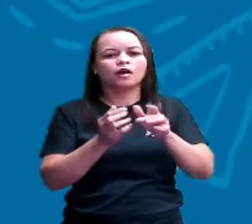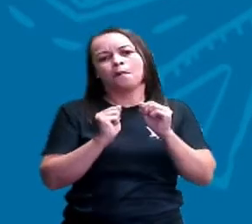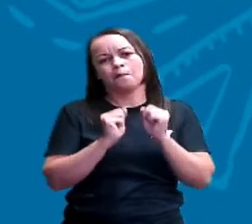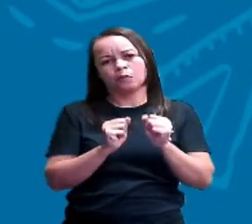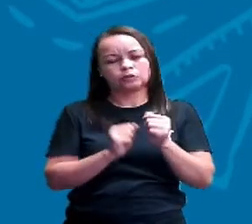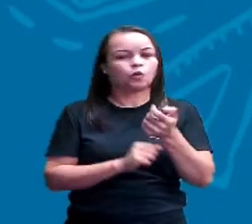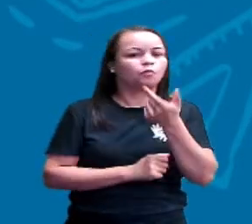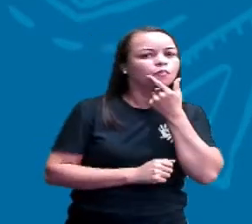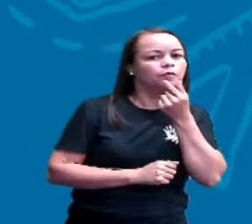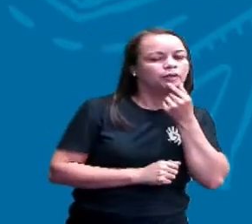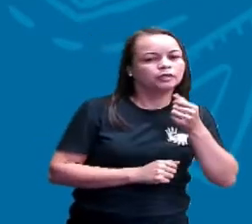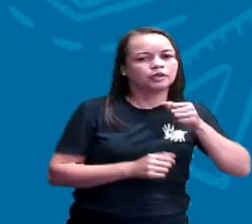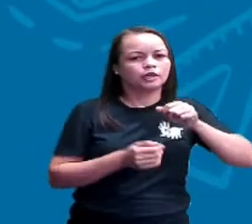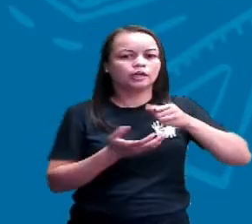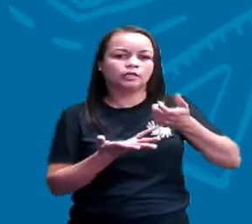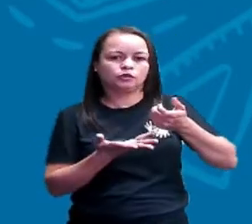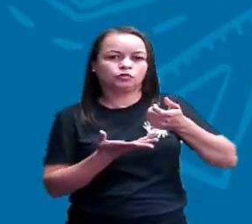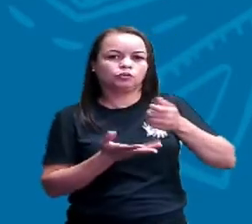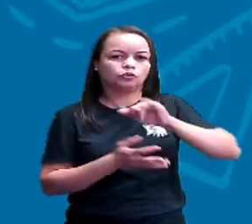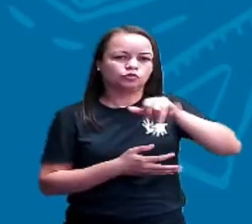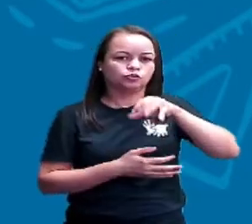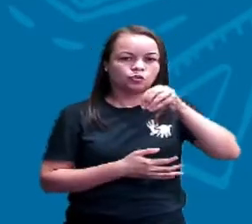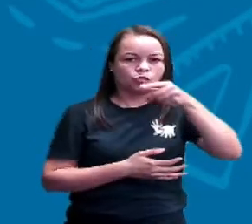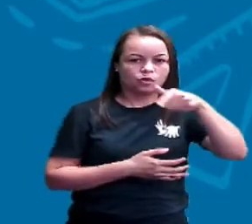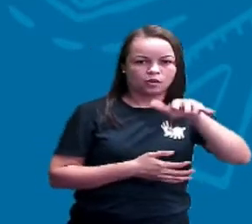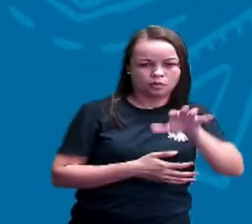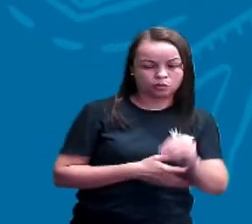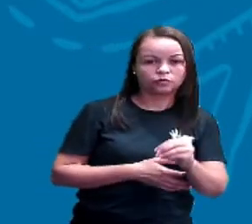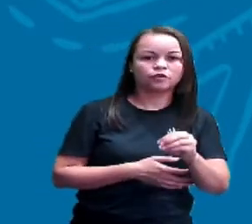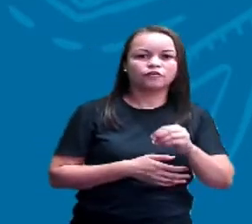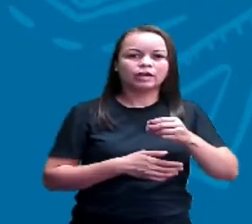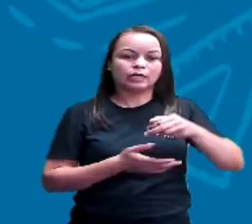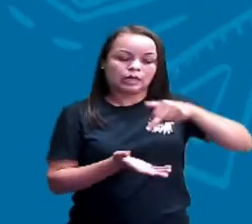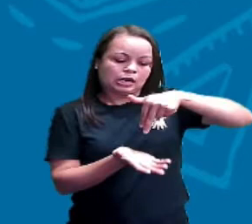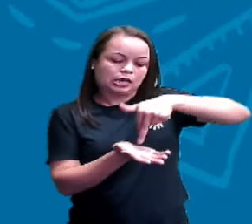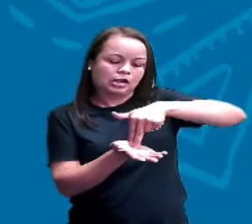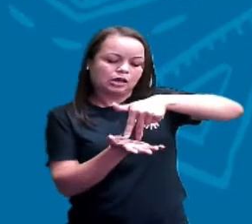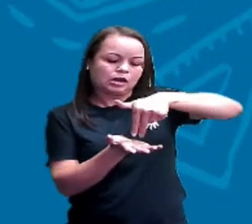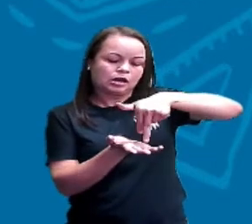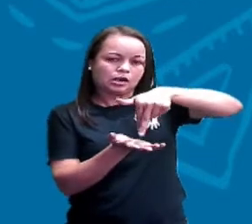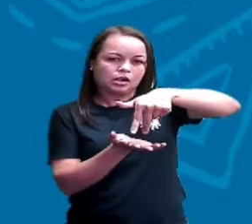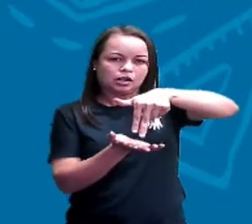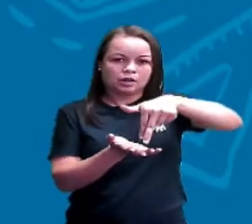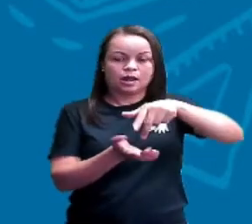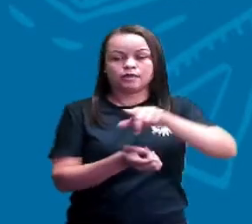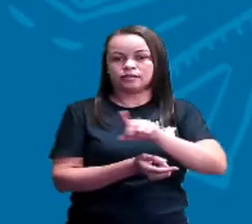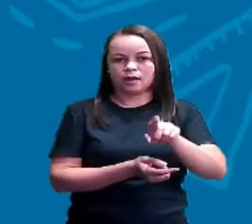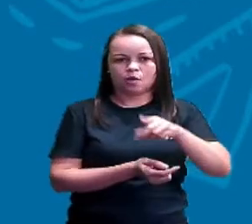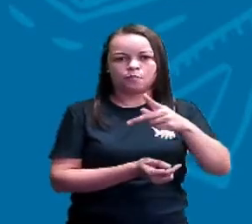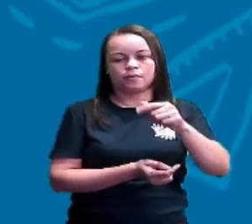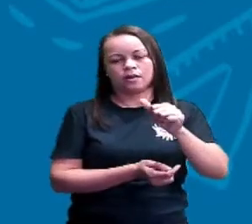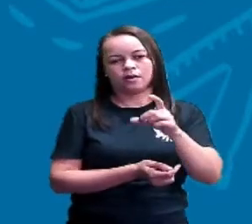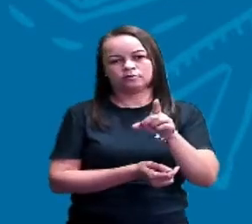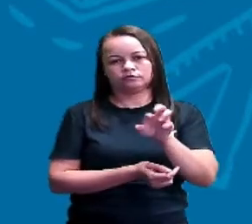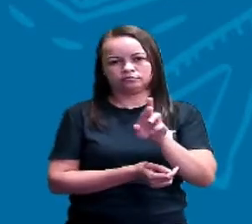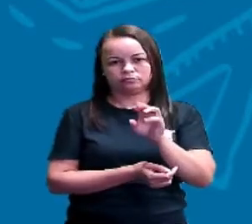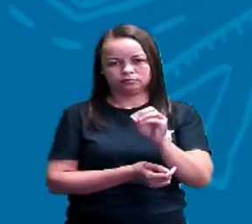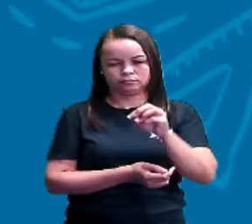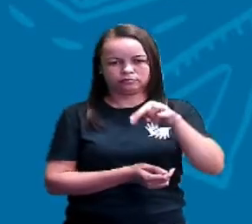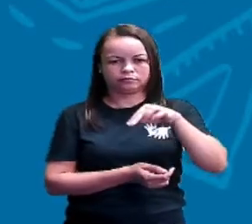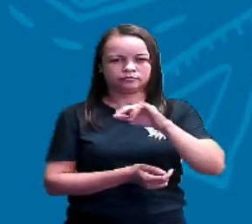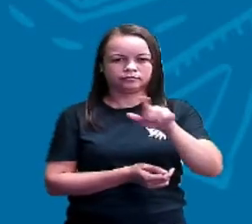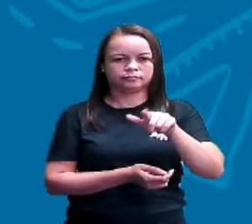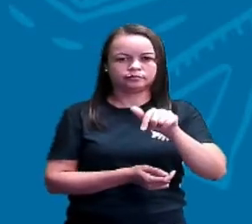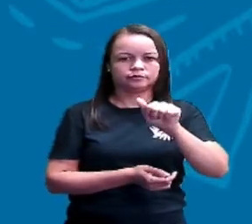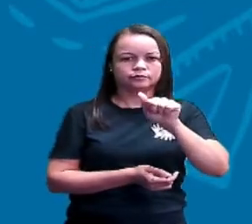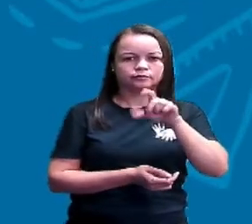ó, para fazer a barra dele, mediu com passos. Tudo isso é não padronizado. As